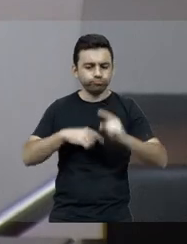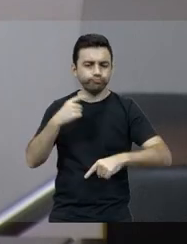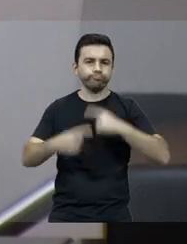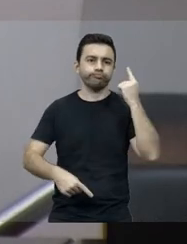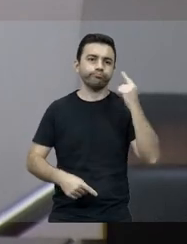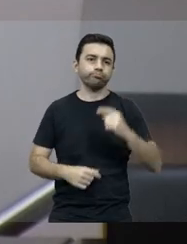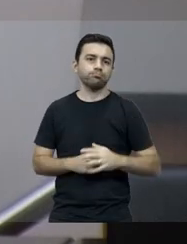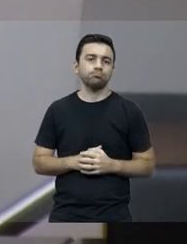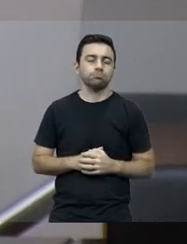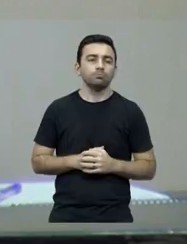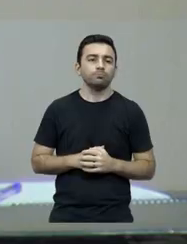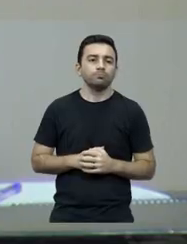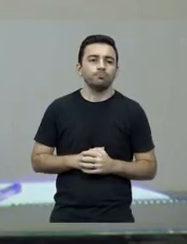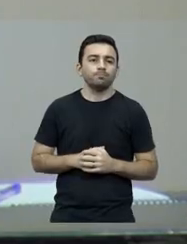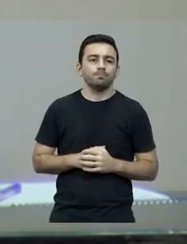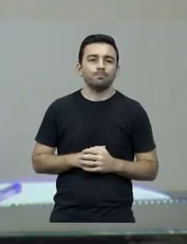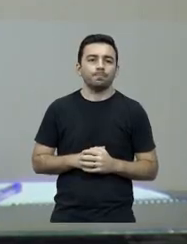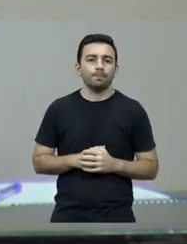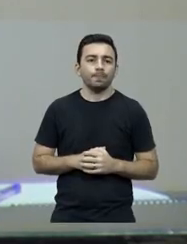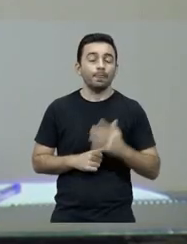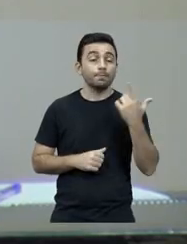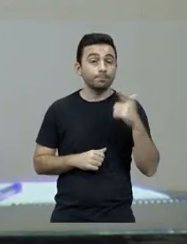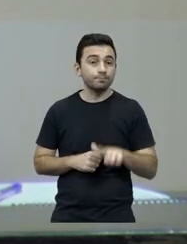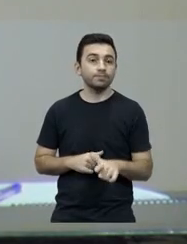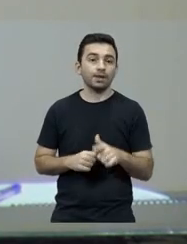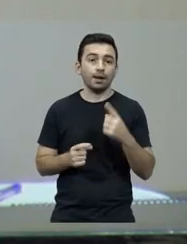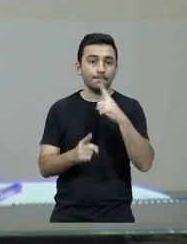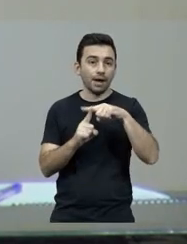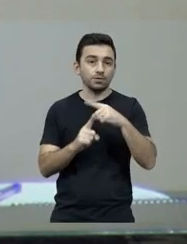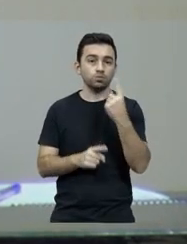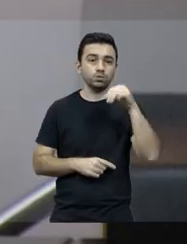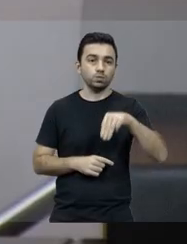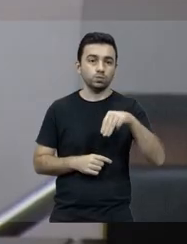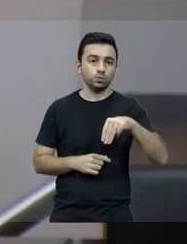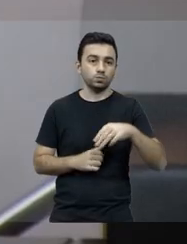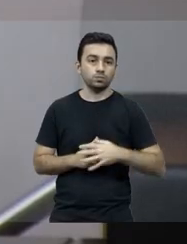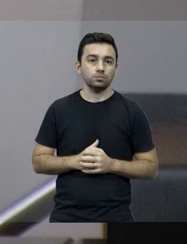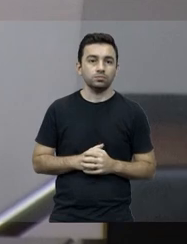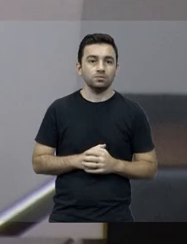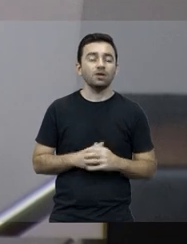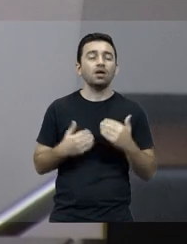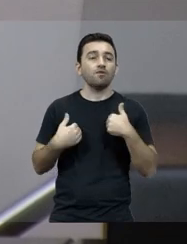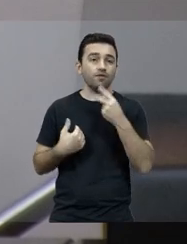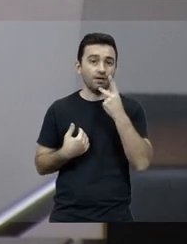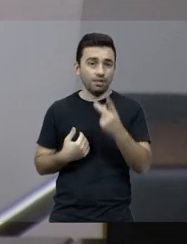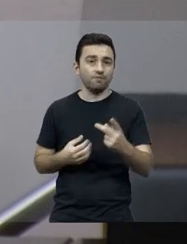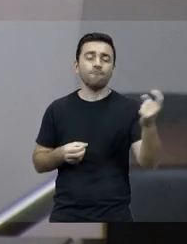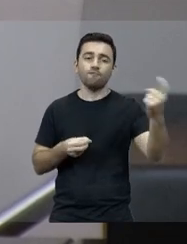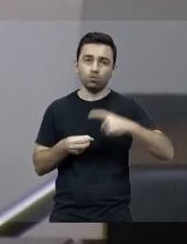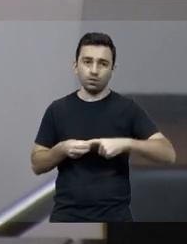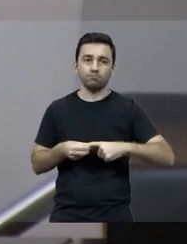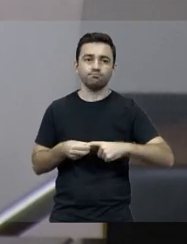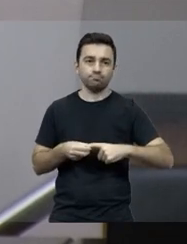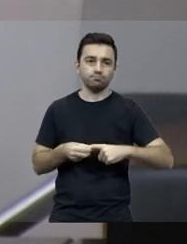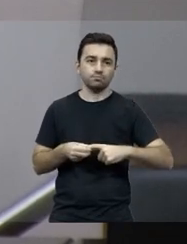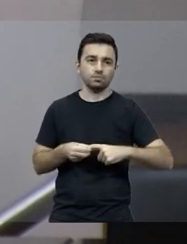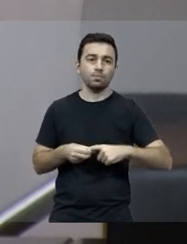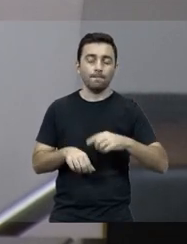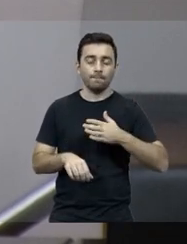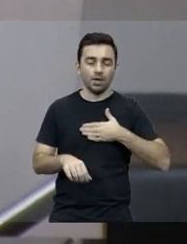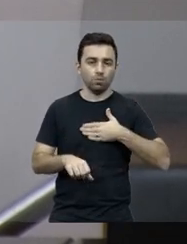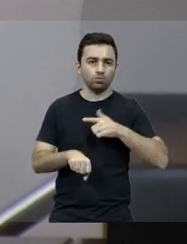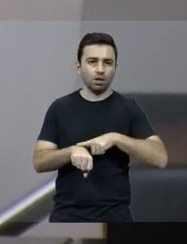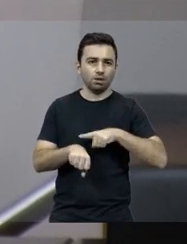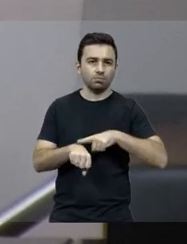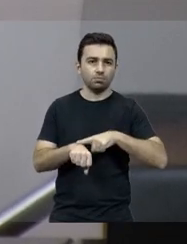vou voltar, só para dizer. Mais um minuto, deputado. Só para dizer que eu vou voltar aqui, no meu tempo, para falar